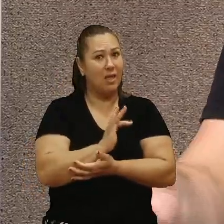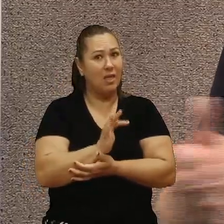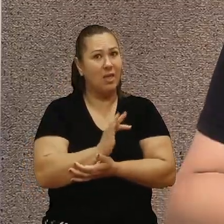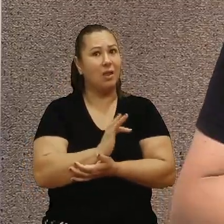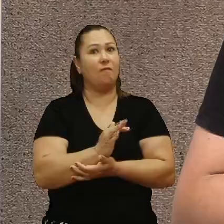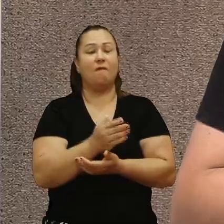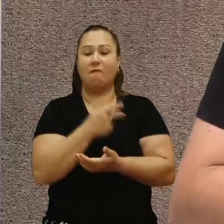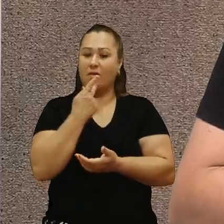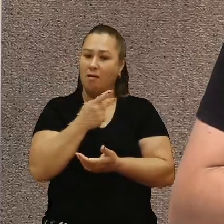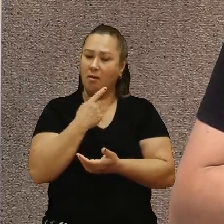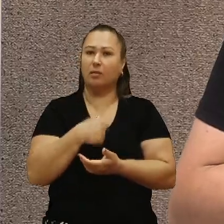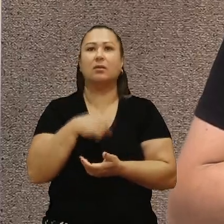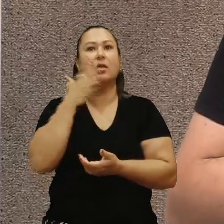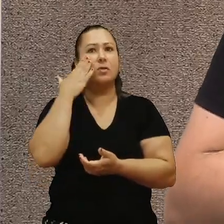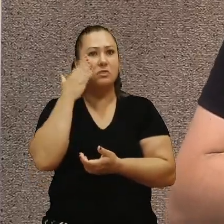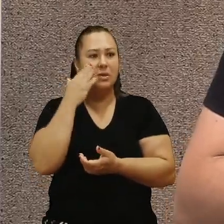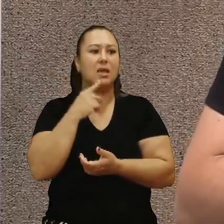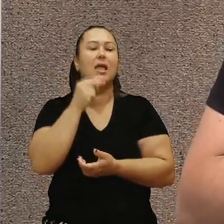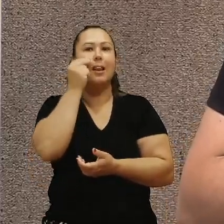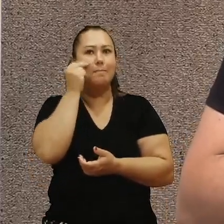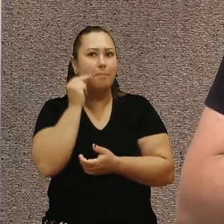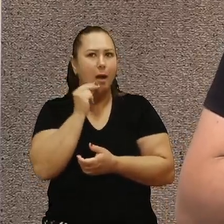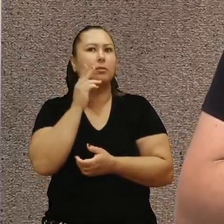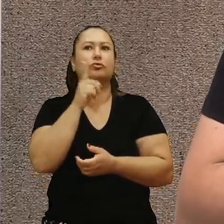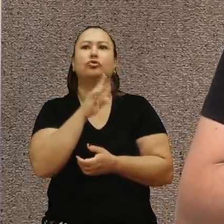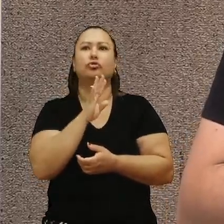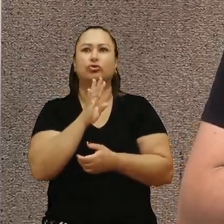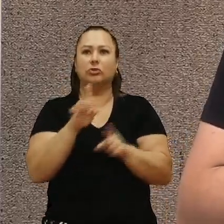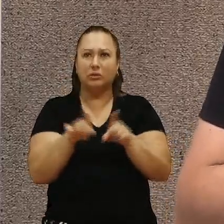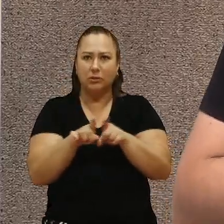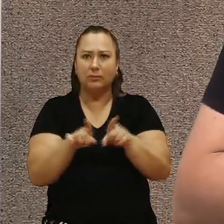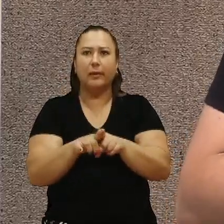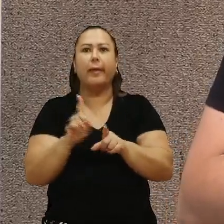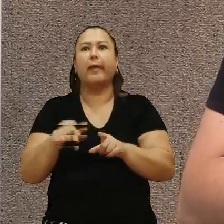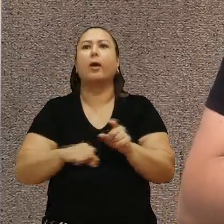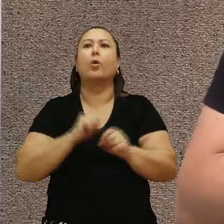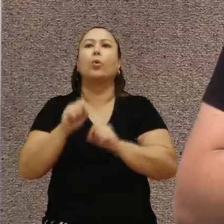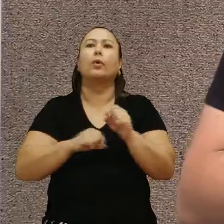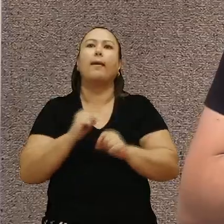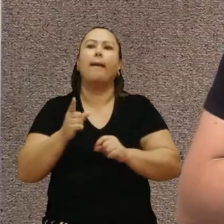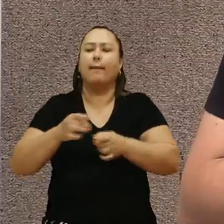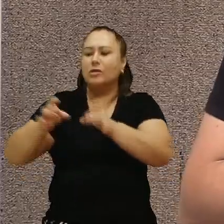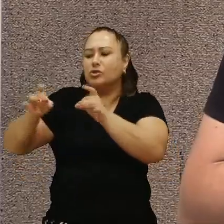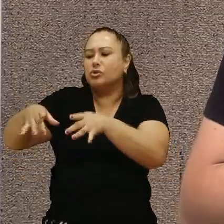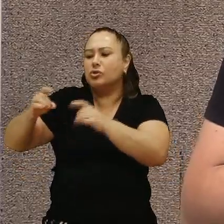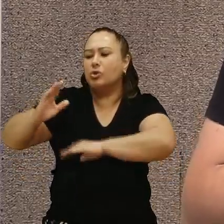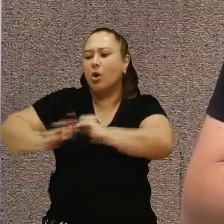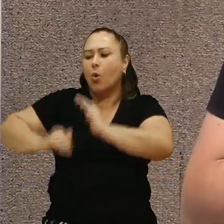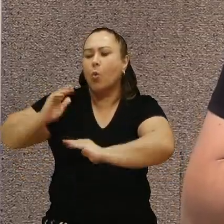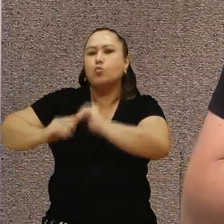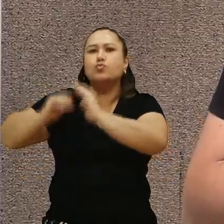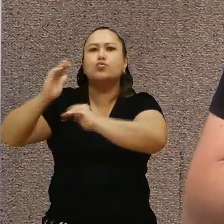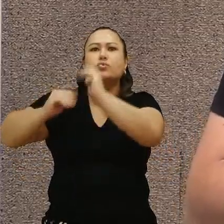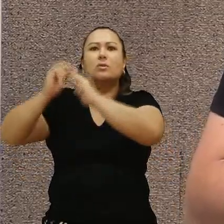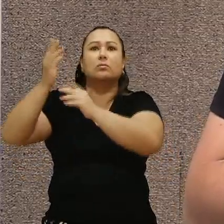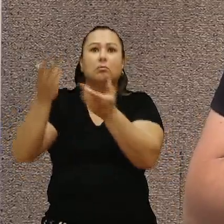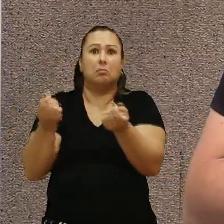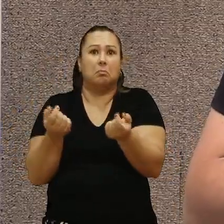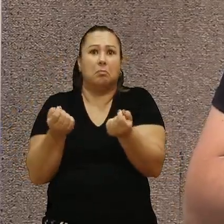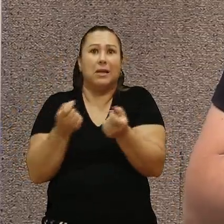sei que o vereador Libardi é um entusiasta também deste assunto, é o resíduo da construção civil. Caxias do Sul está enterrando